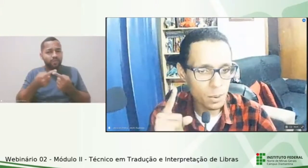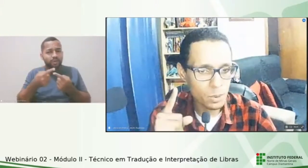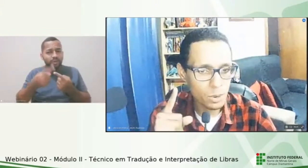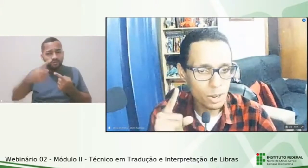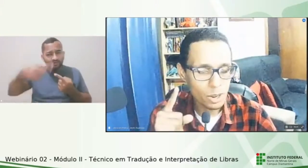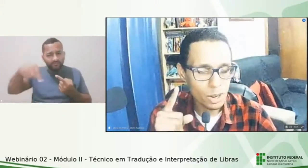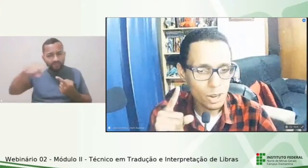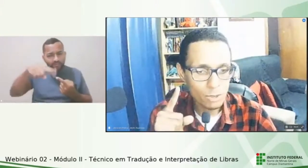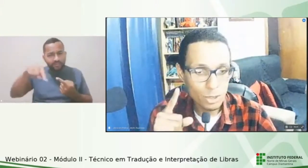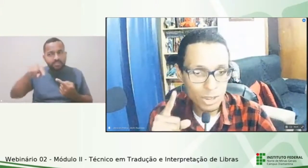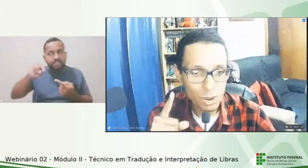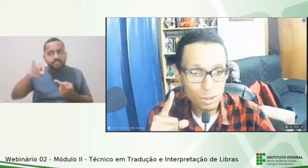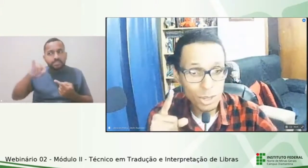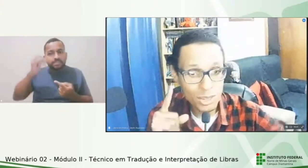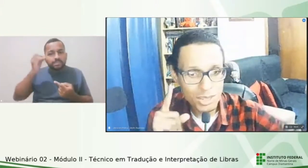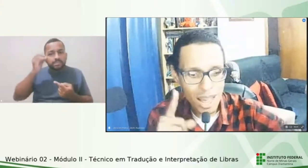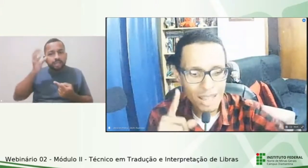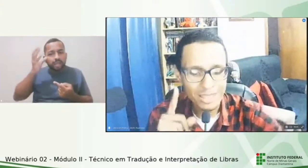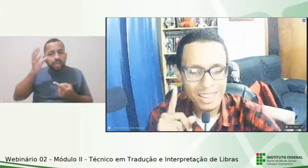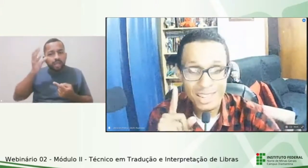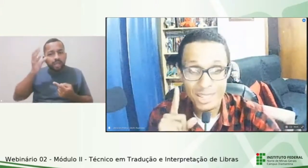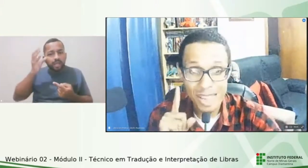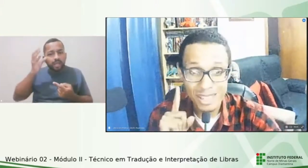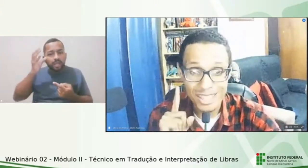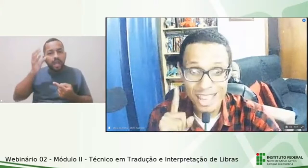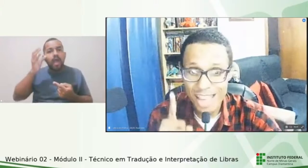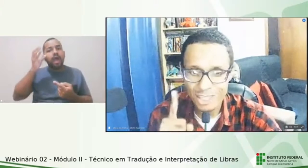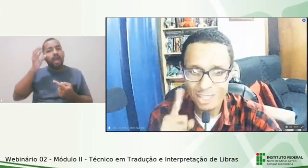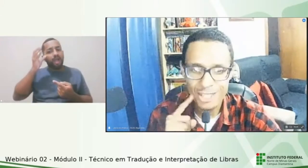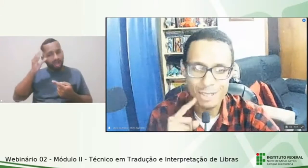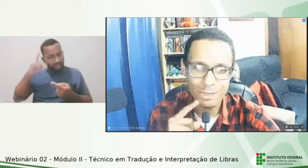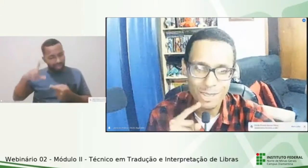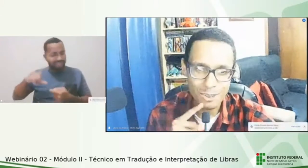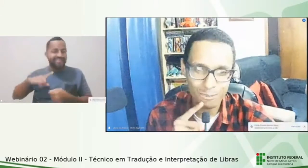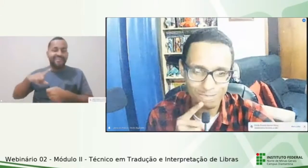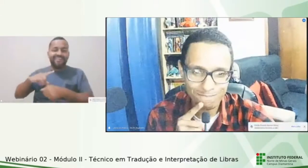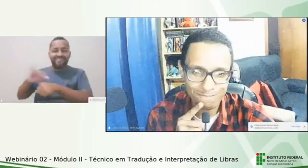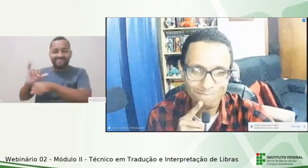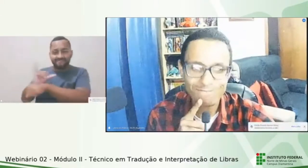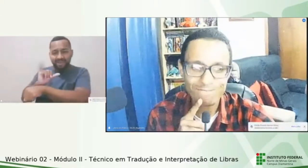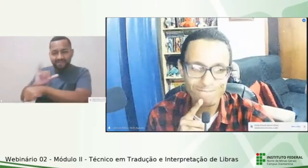sinal, você vai utilizar das estratégias de tradução.